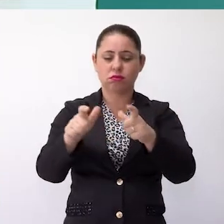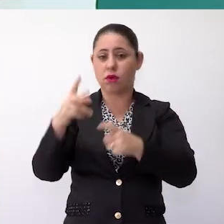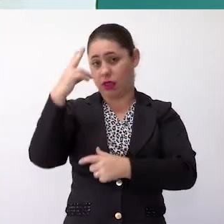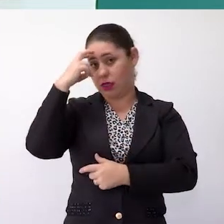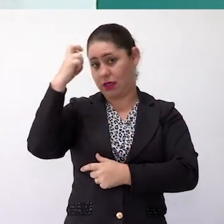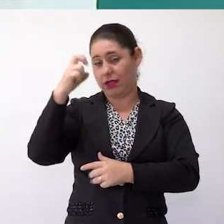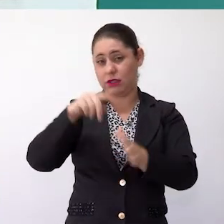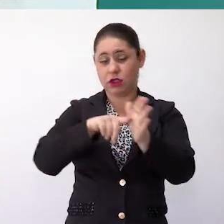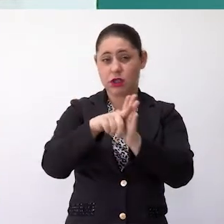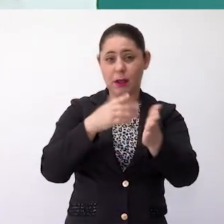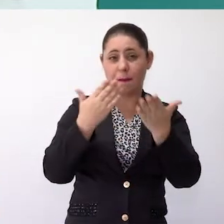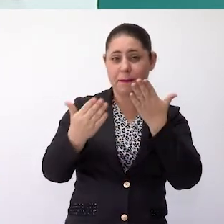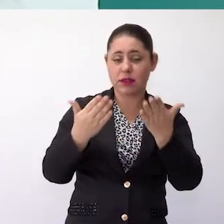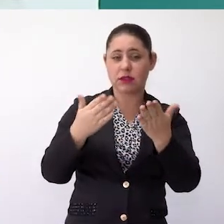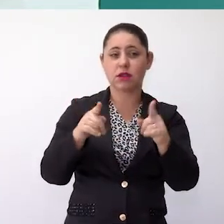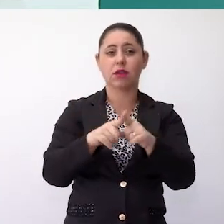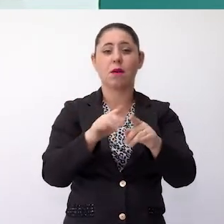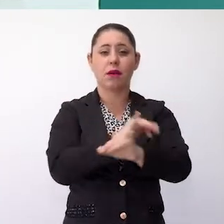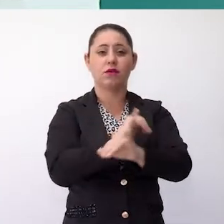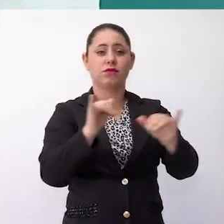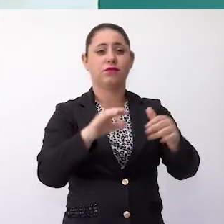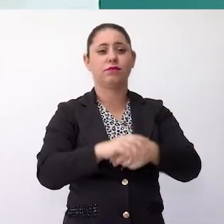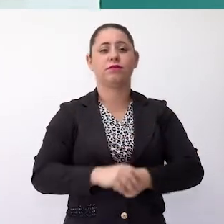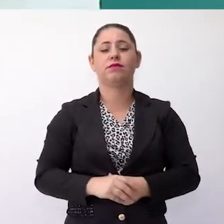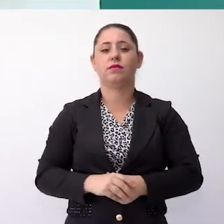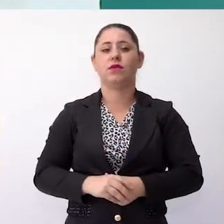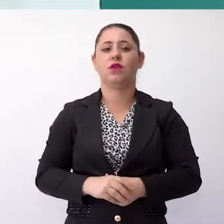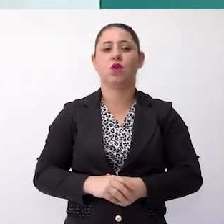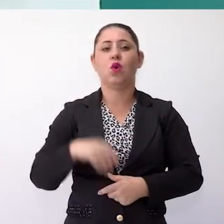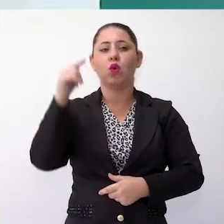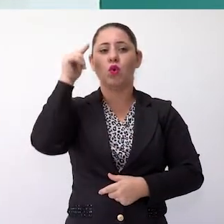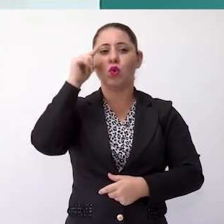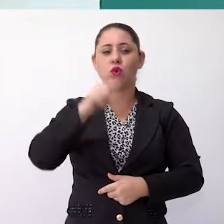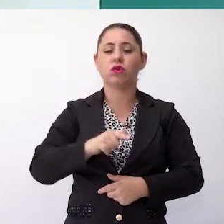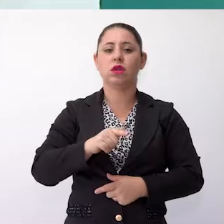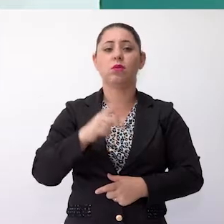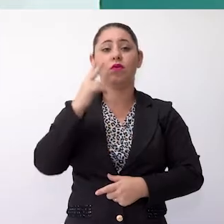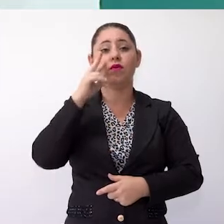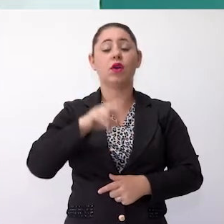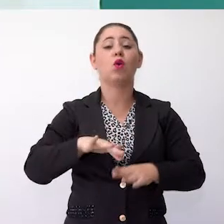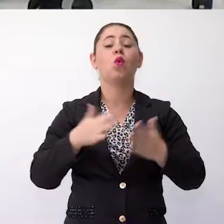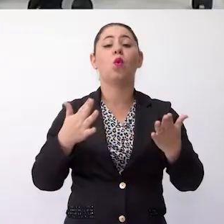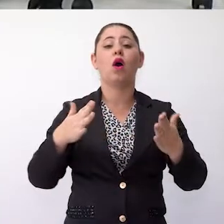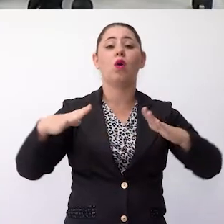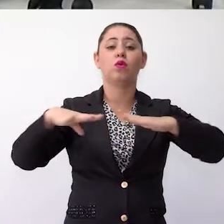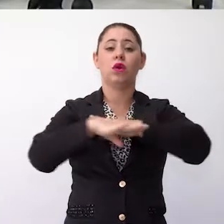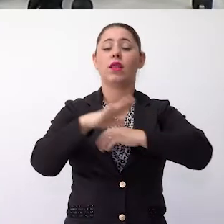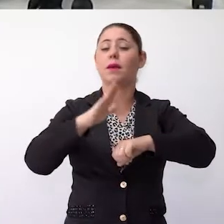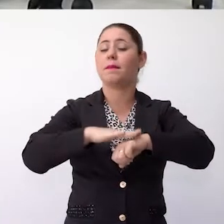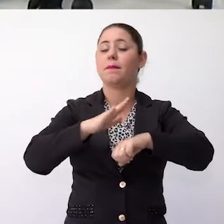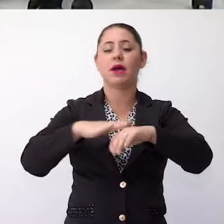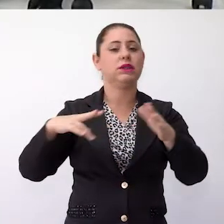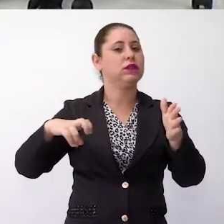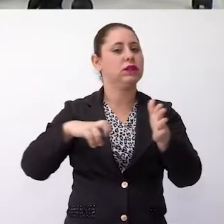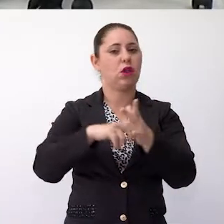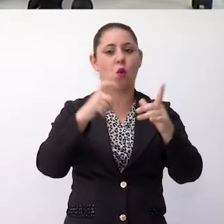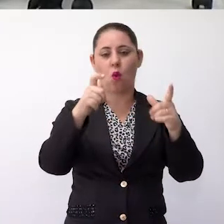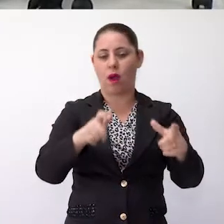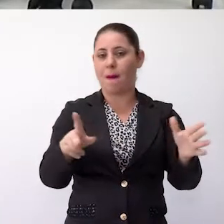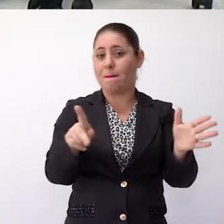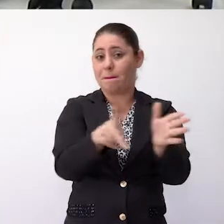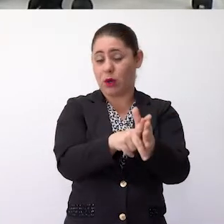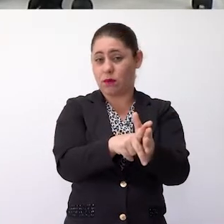inteligência, né. Hoje nós conseguimos monitorar qual é a rodovia que tem mais acidente, o local que tem mais acidente,